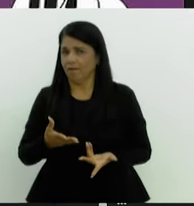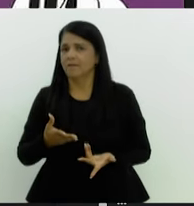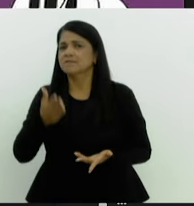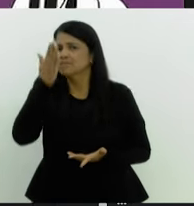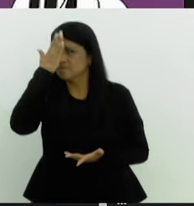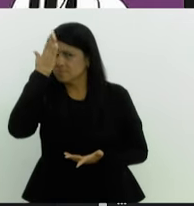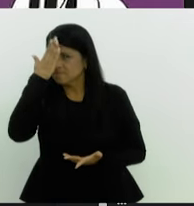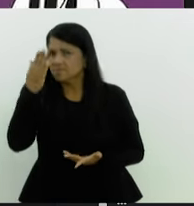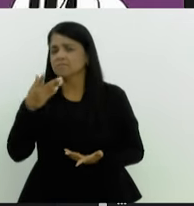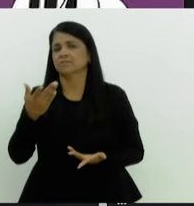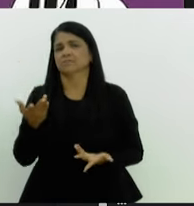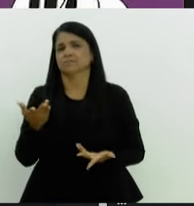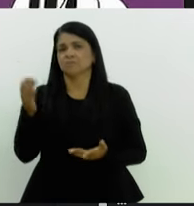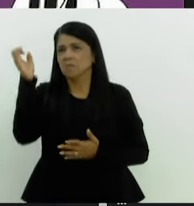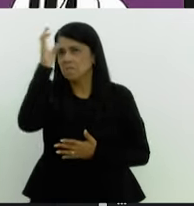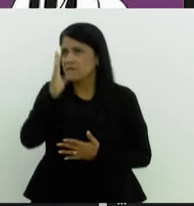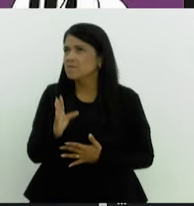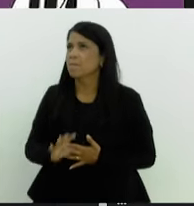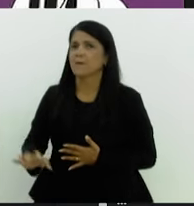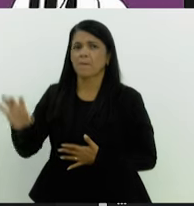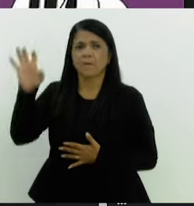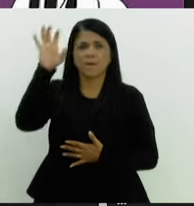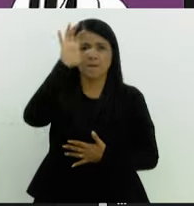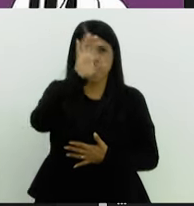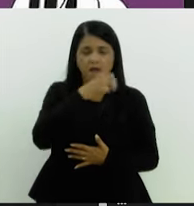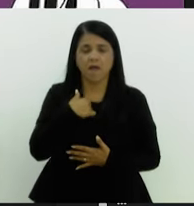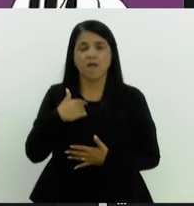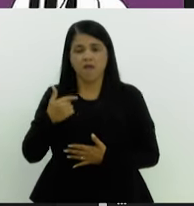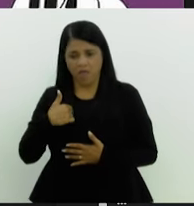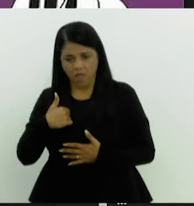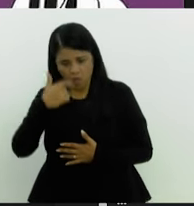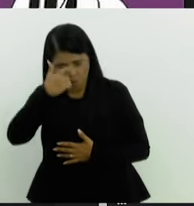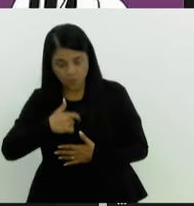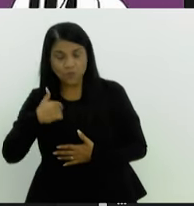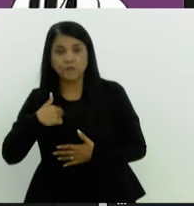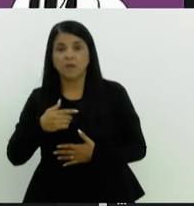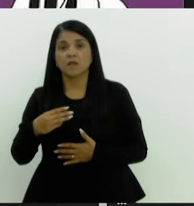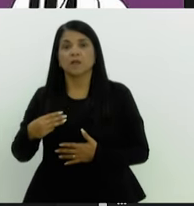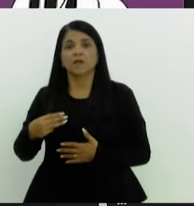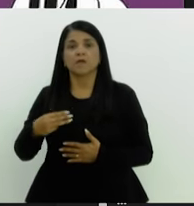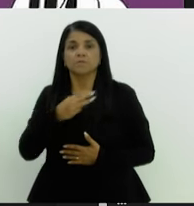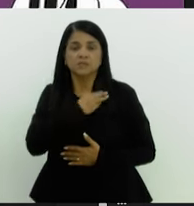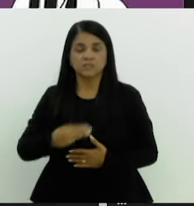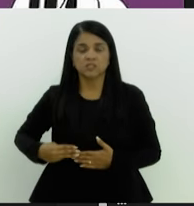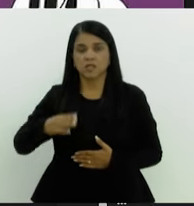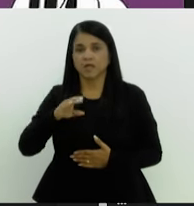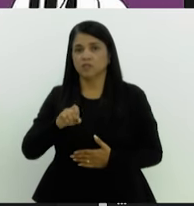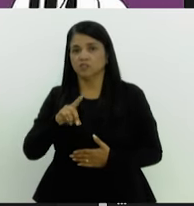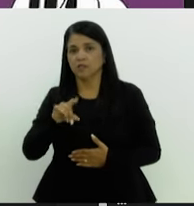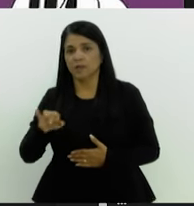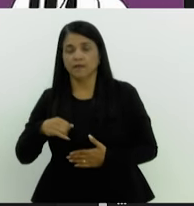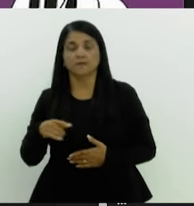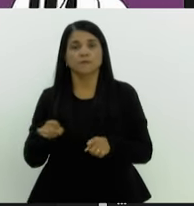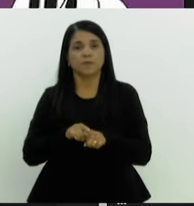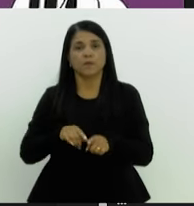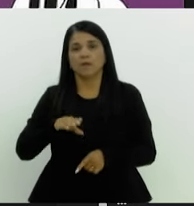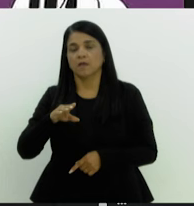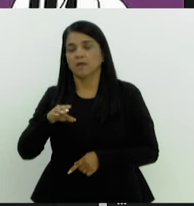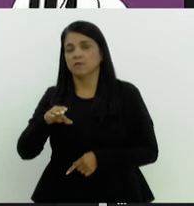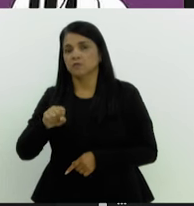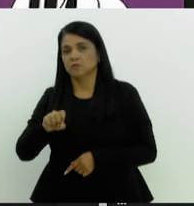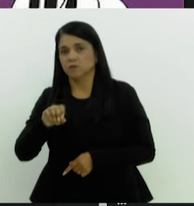os percorrendo esse Brasil como nós temos feito eu ministra Dilene e principalmente deputada sorá E tantas outras colegas